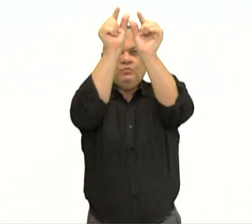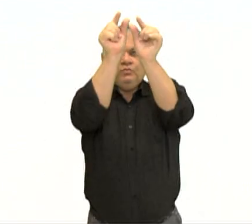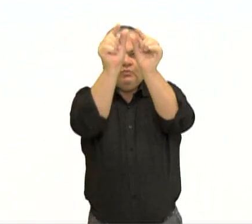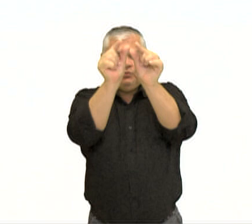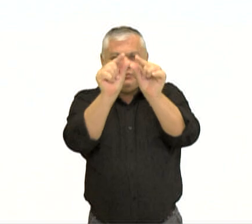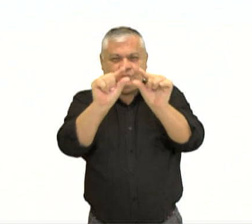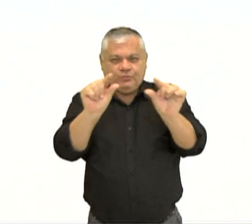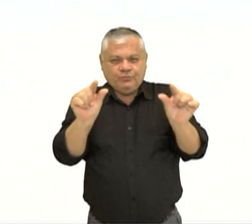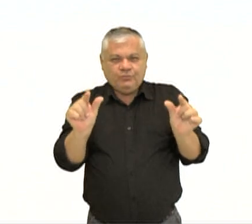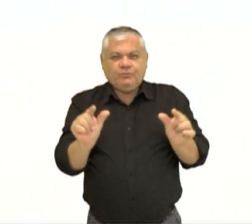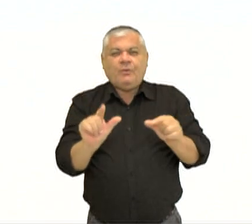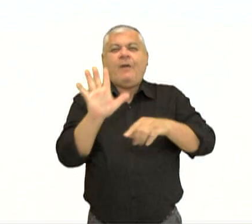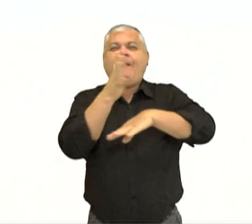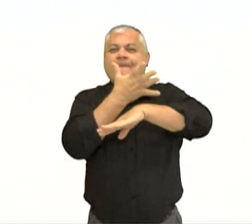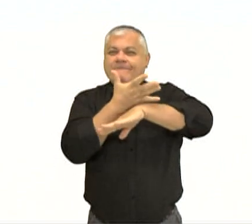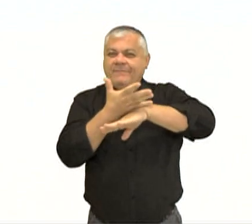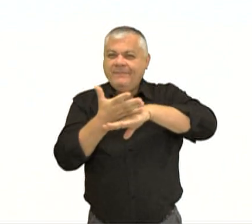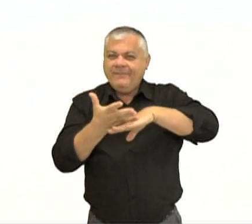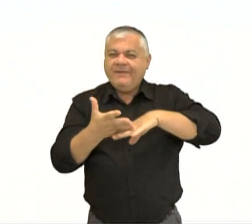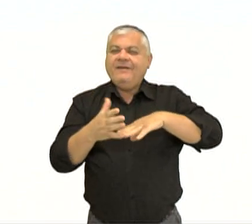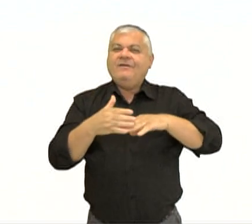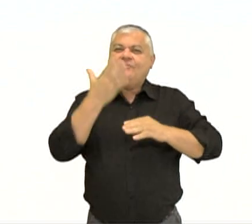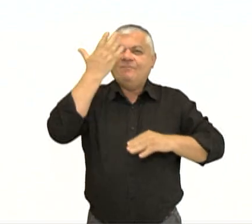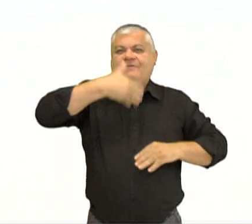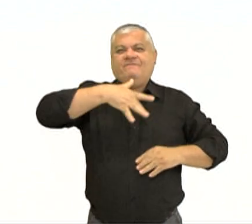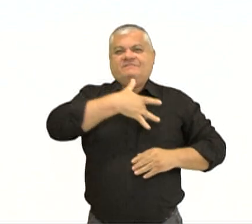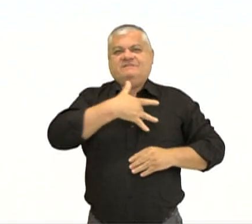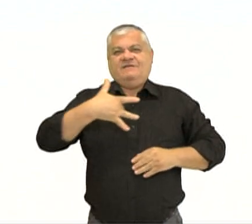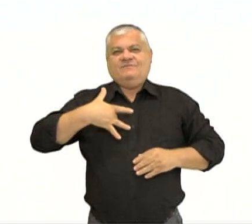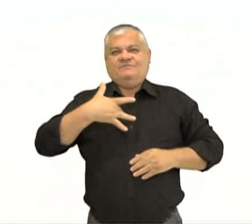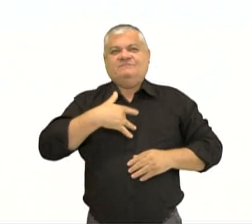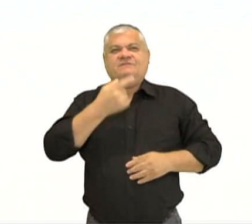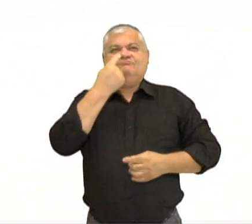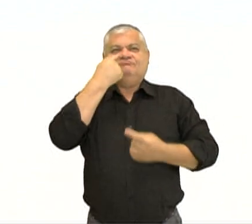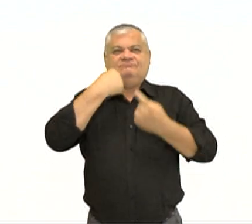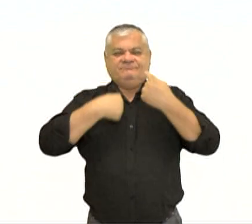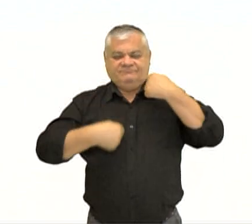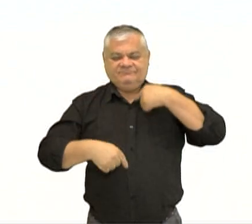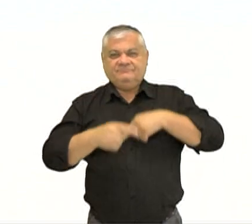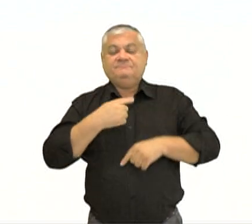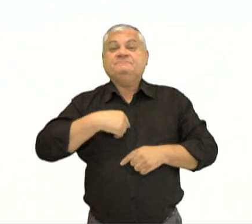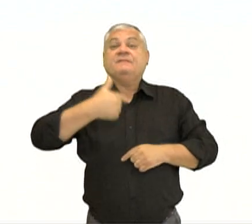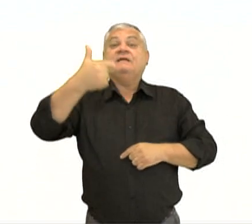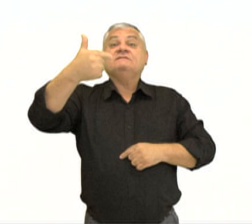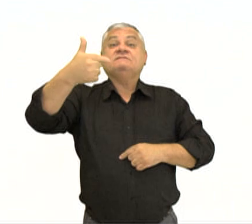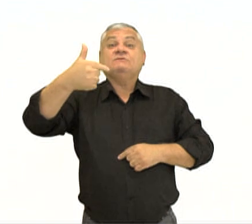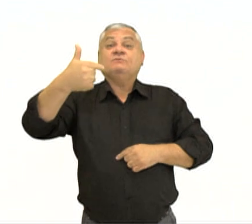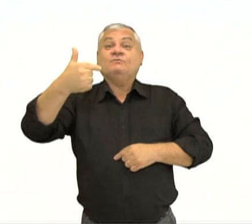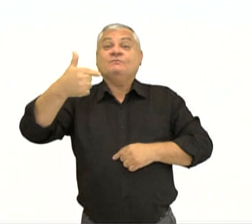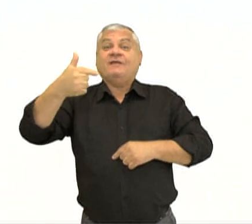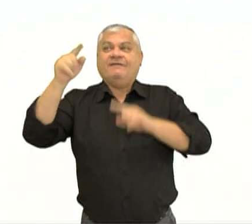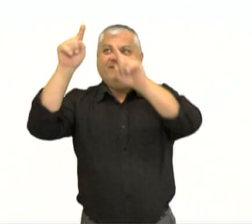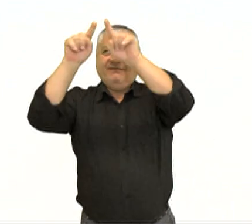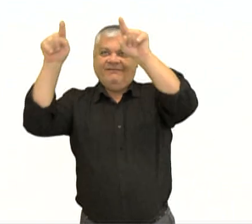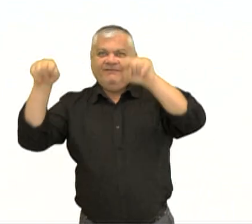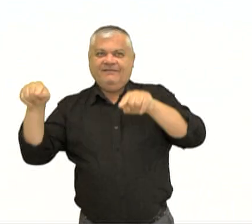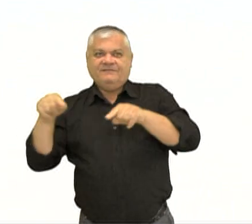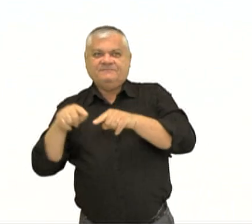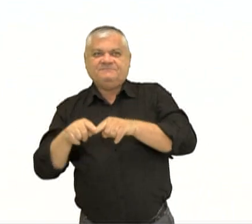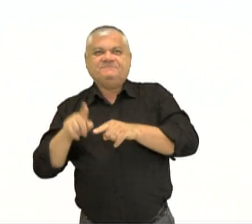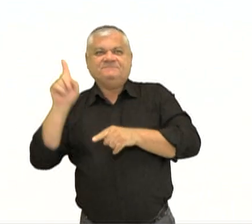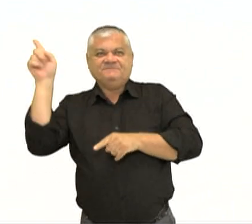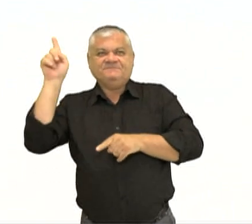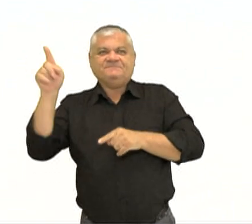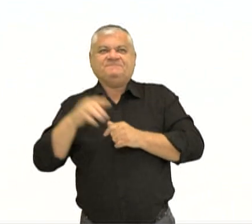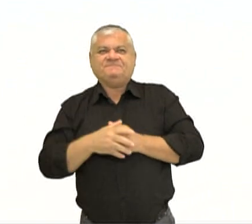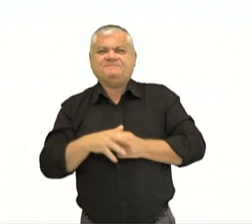permite com eficiência as trocas gasosas. Já na segunda imagem, nós temos um